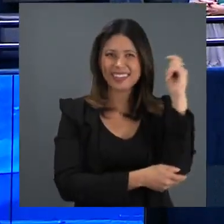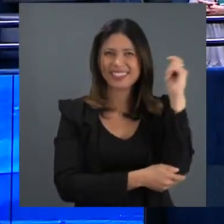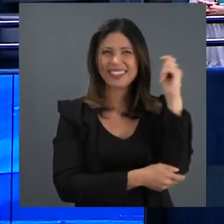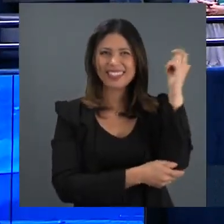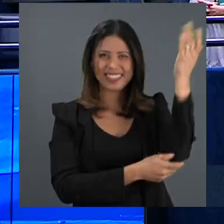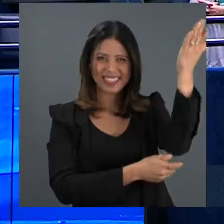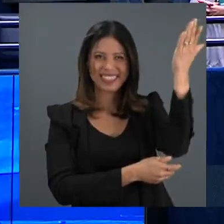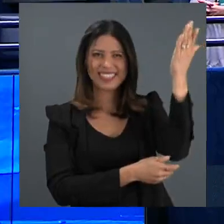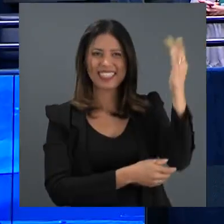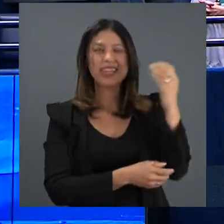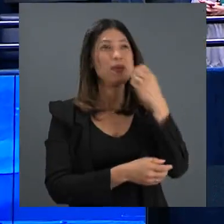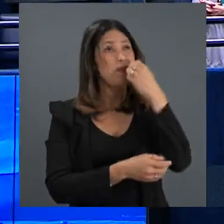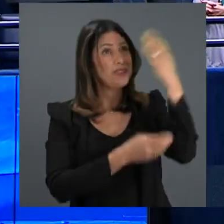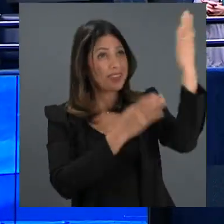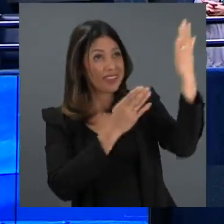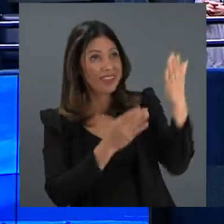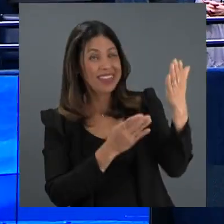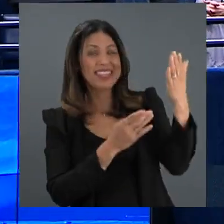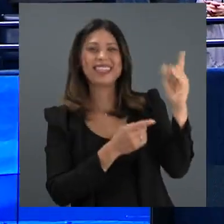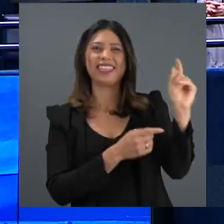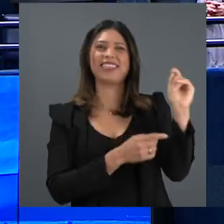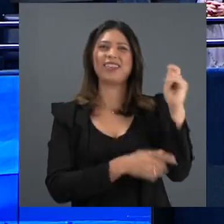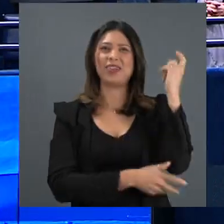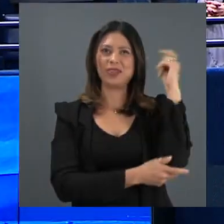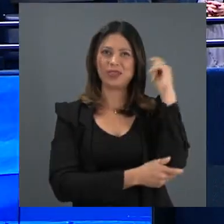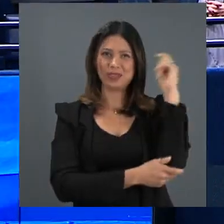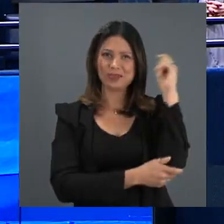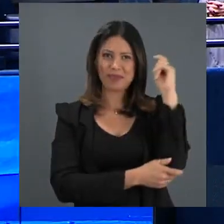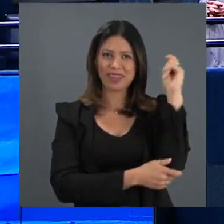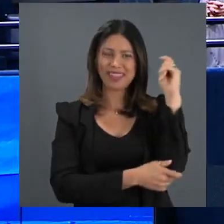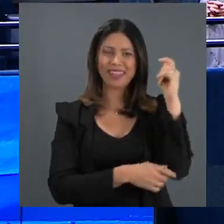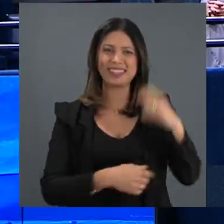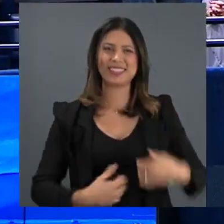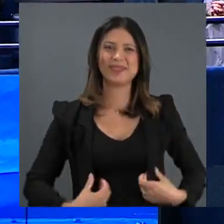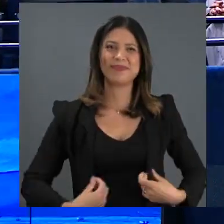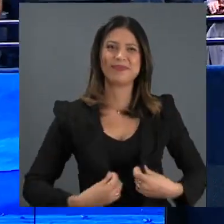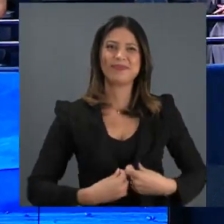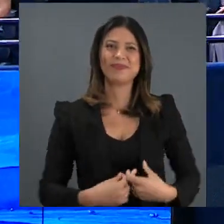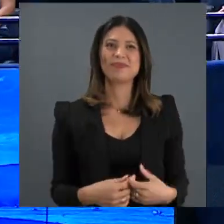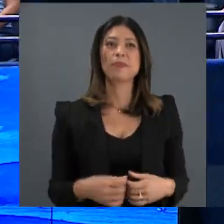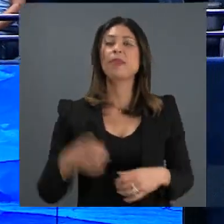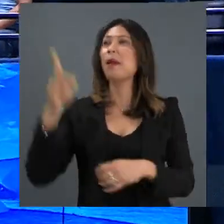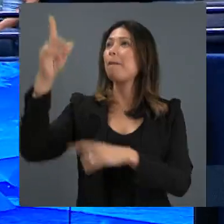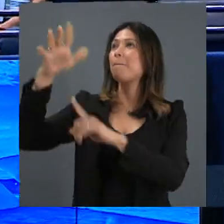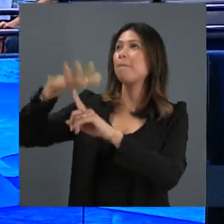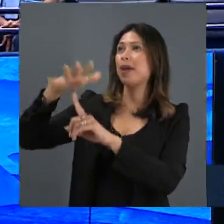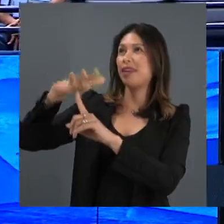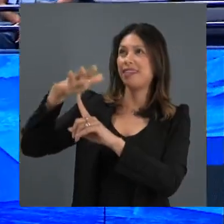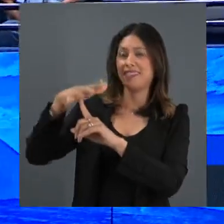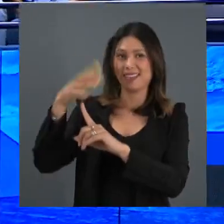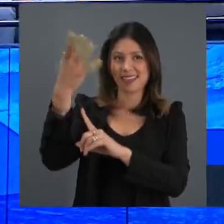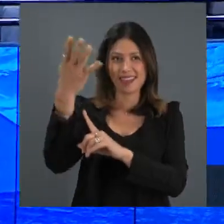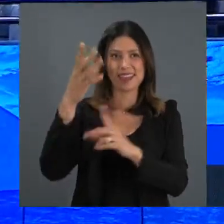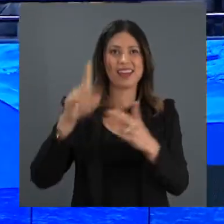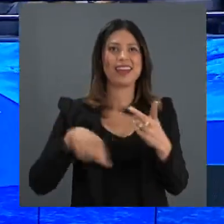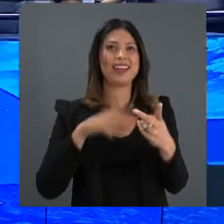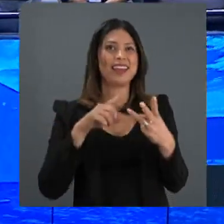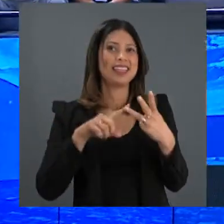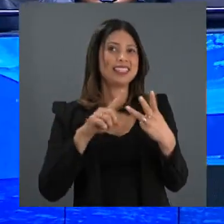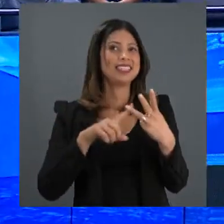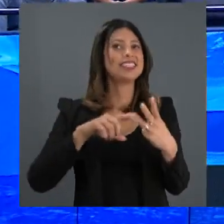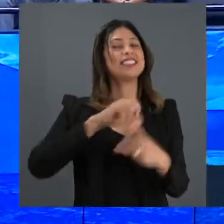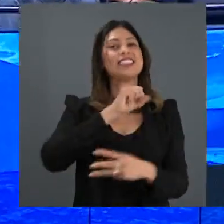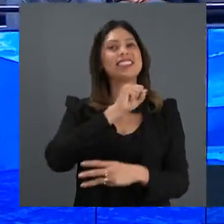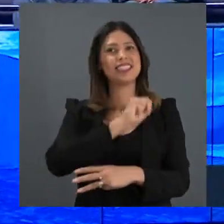Paim. Paim, tem. Senador Paim, do Rio Grande do Sul. Tem conterrâneo ali, Paim. Paraná, Santa Catarina, Rio